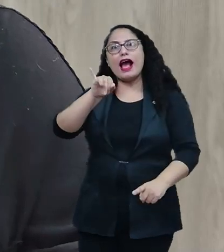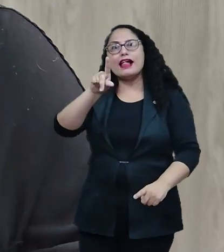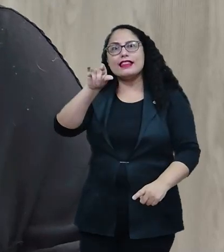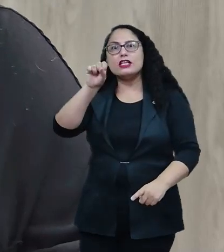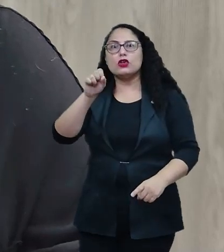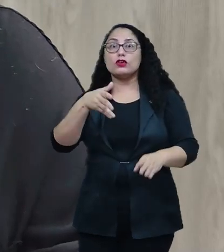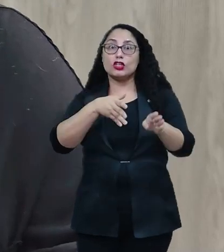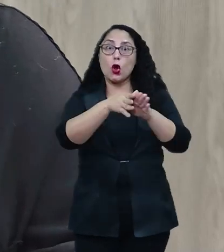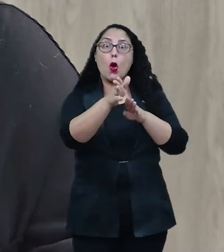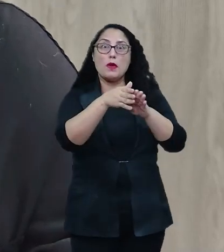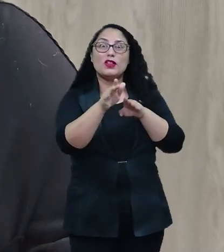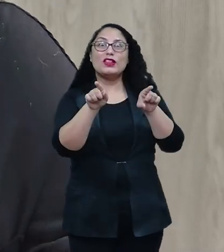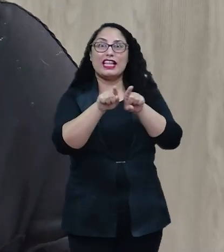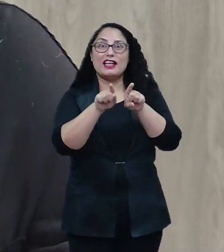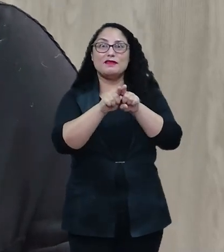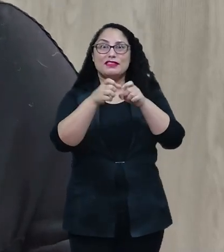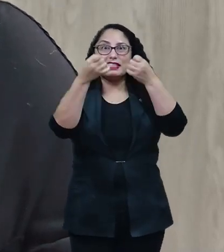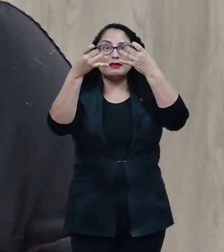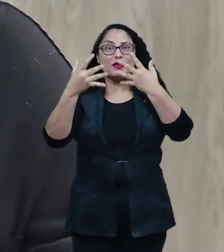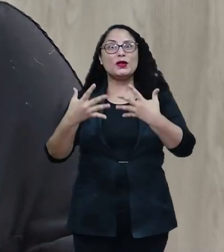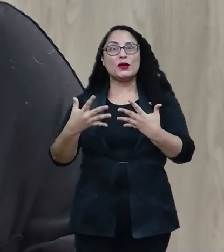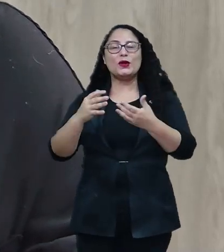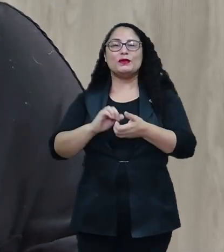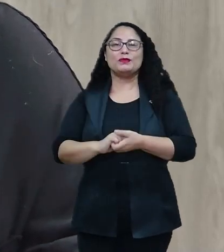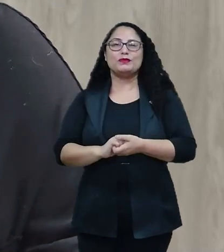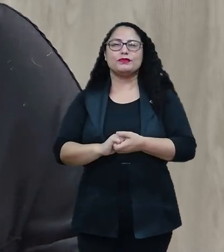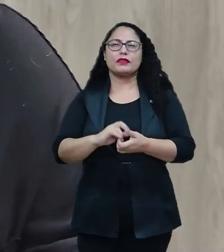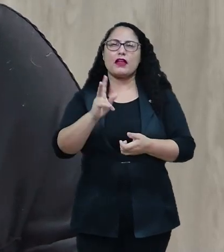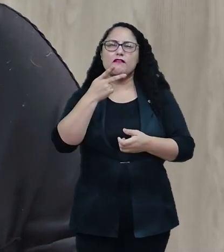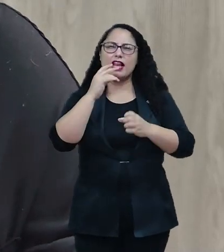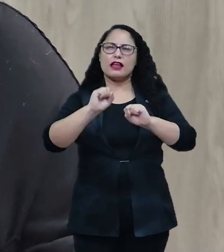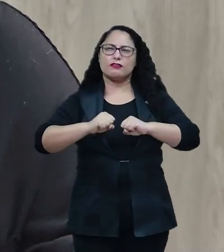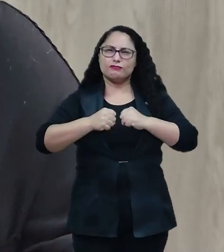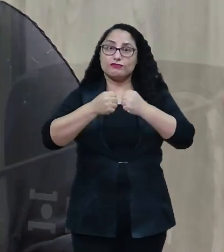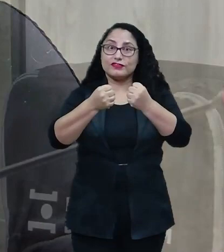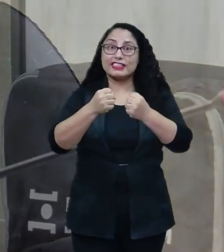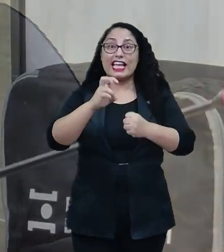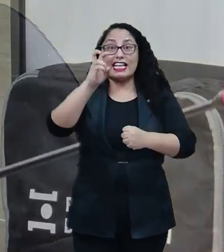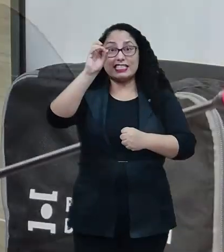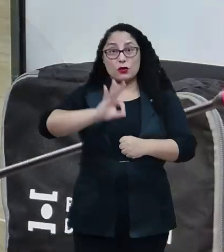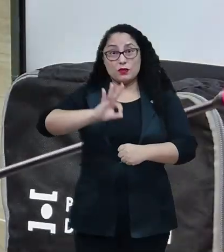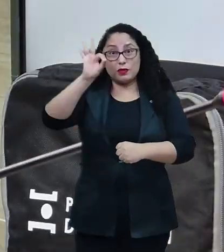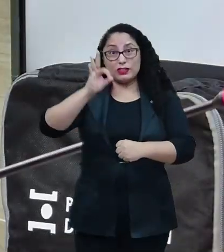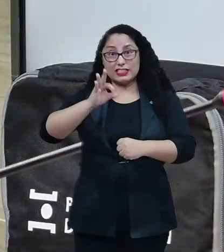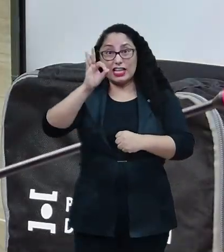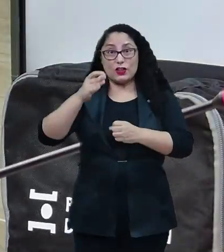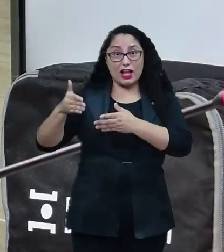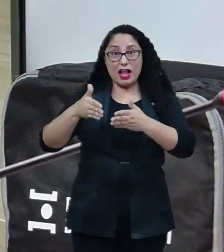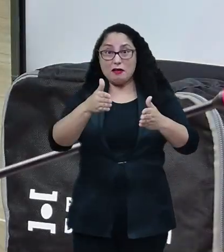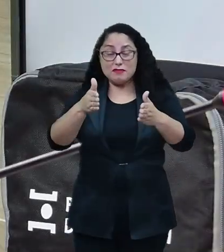chegou a comentar. Sim, eu falo que força de vontade é 50% do caminho percorrido.